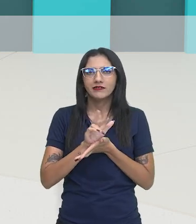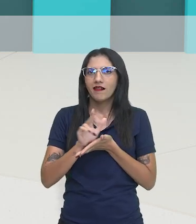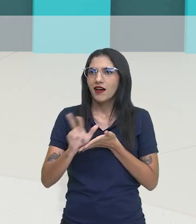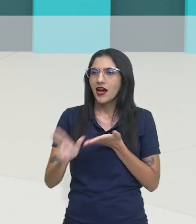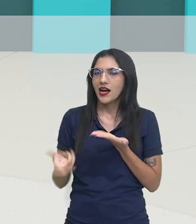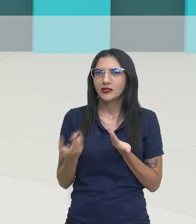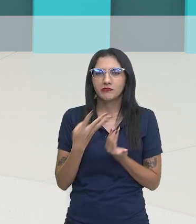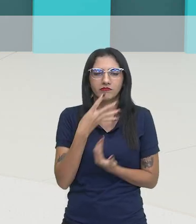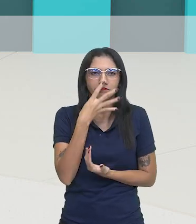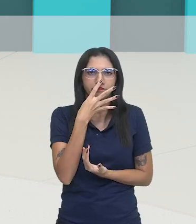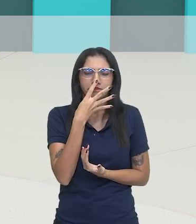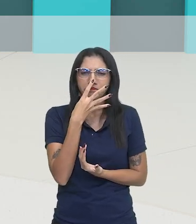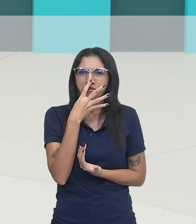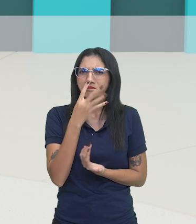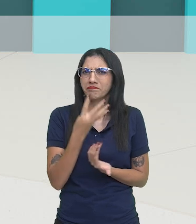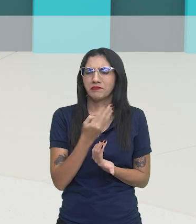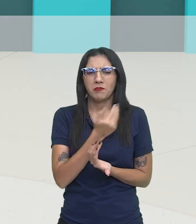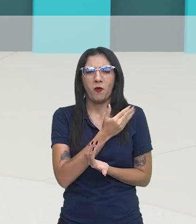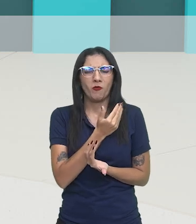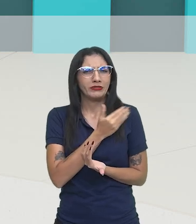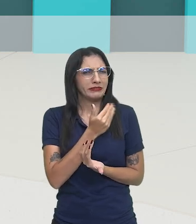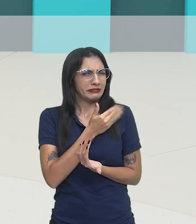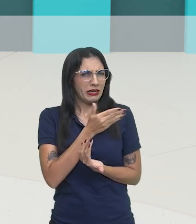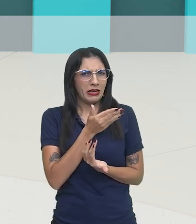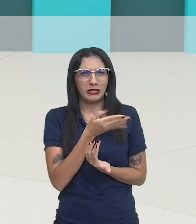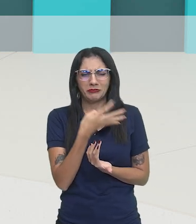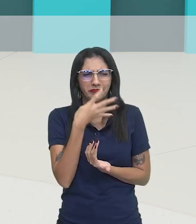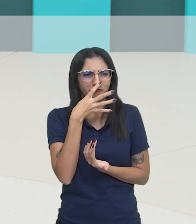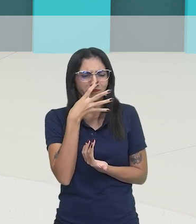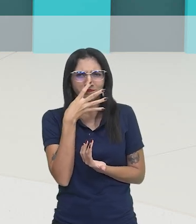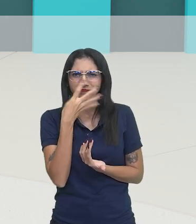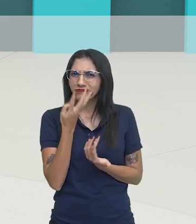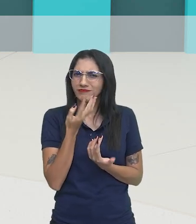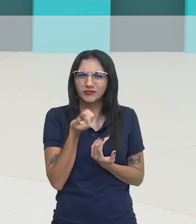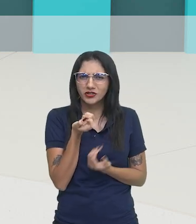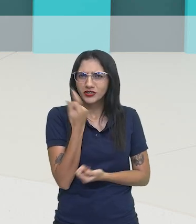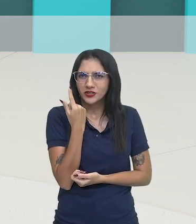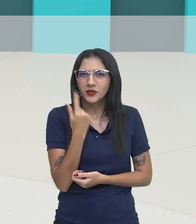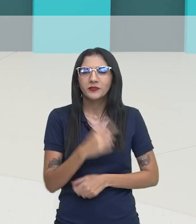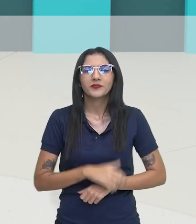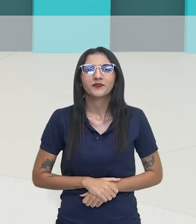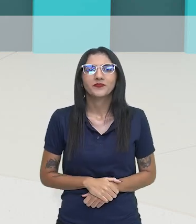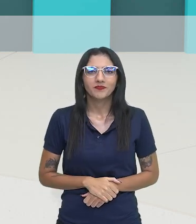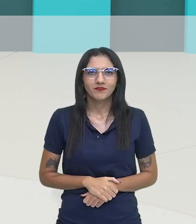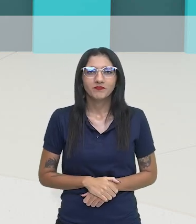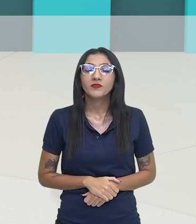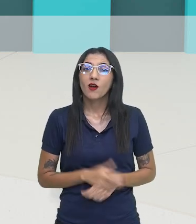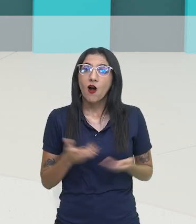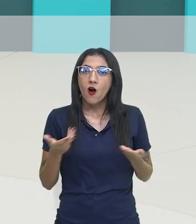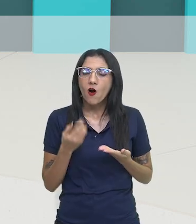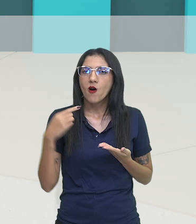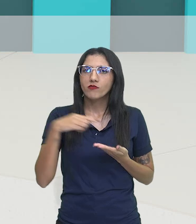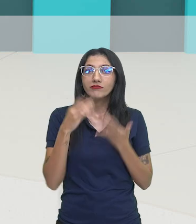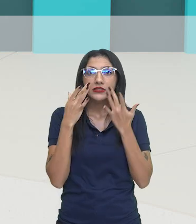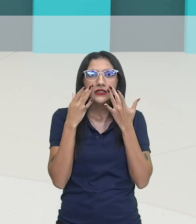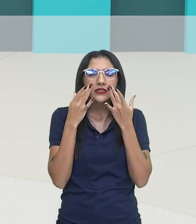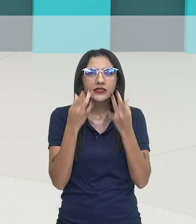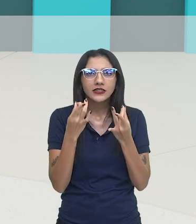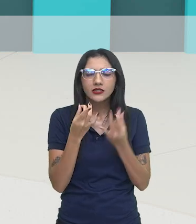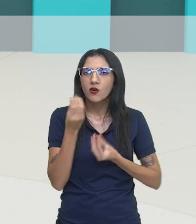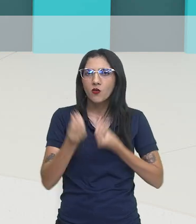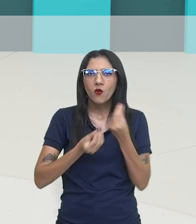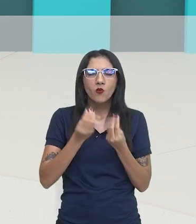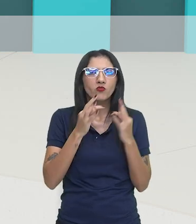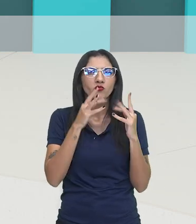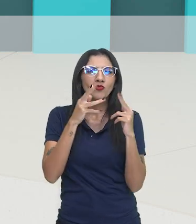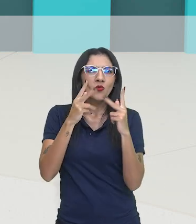tabu, preconceito e objetificação. Então eu convido vocês a estudarem todos os